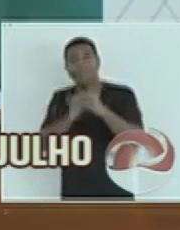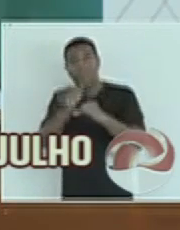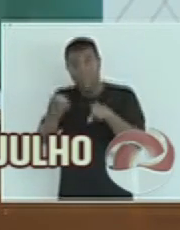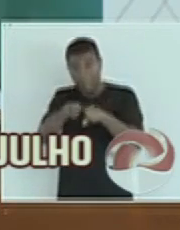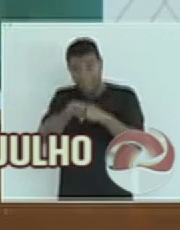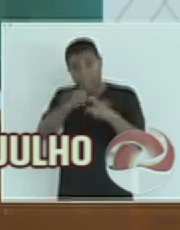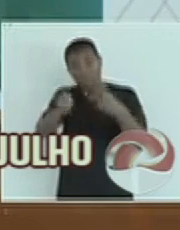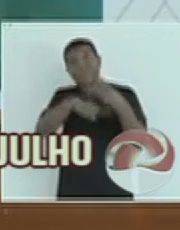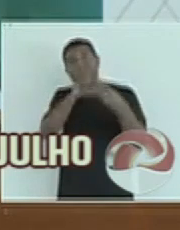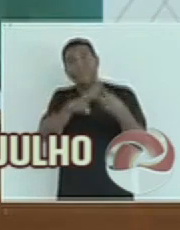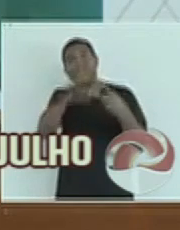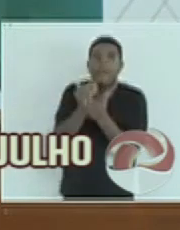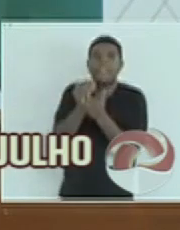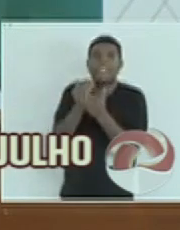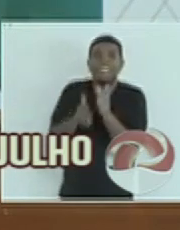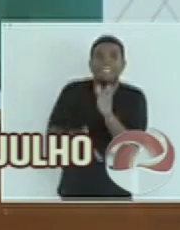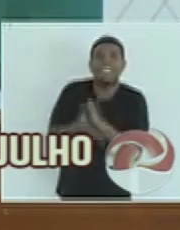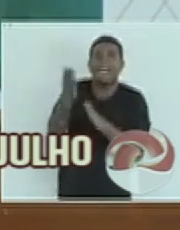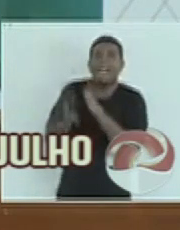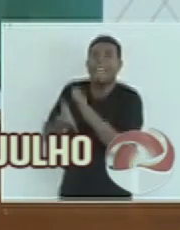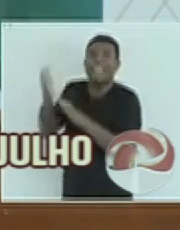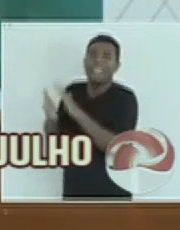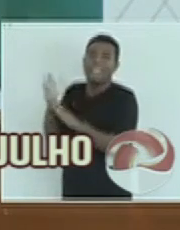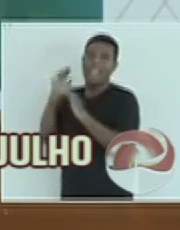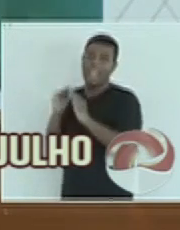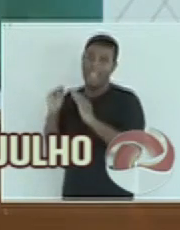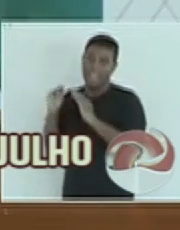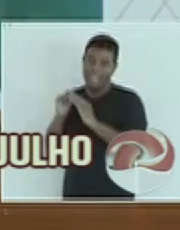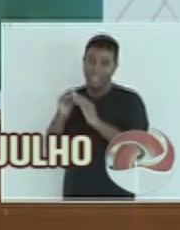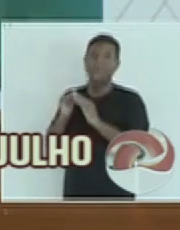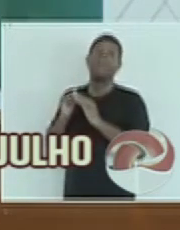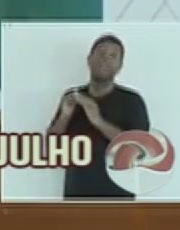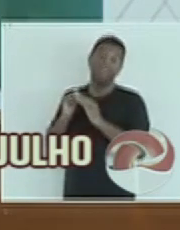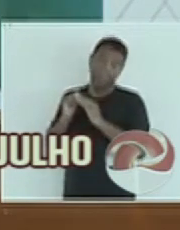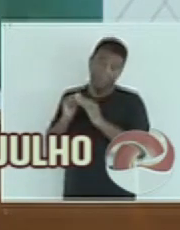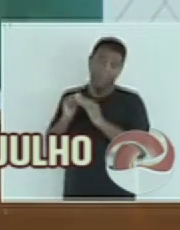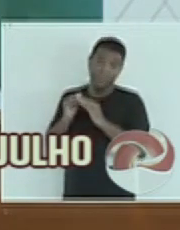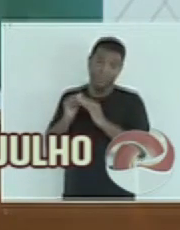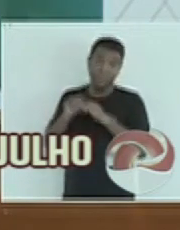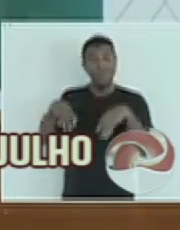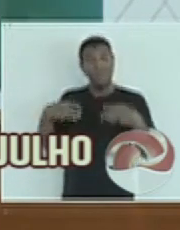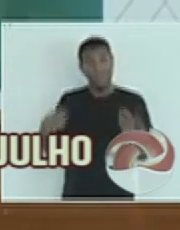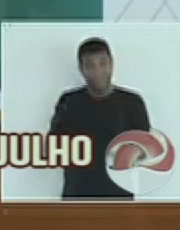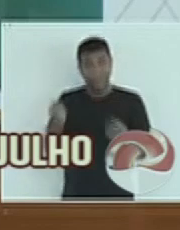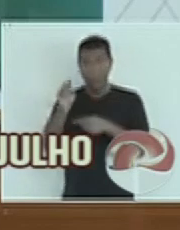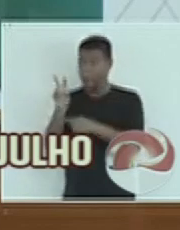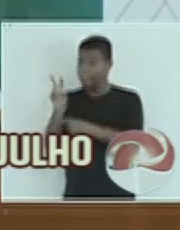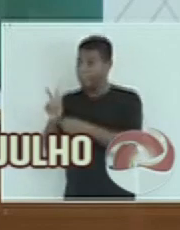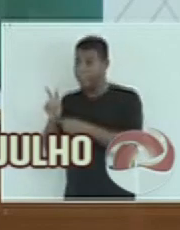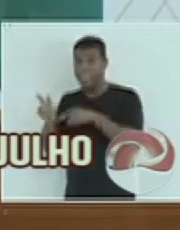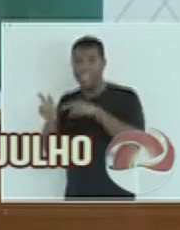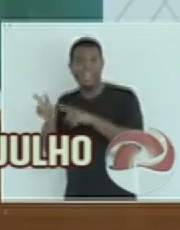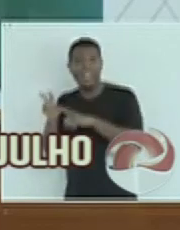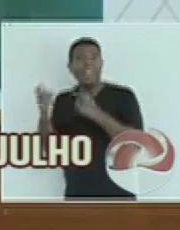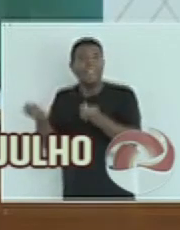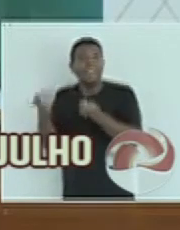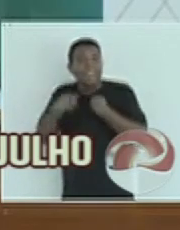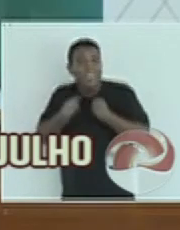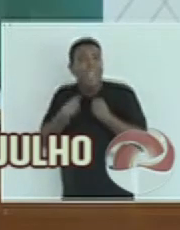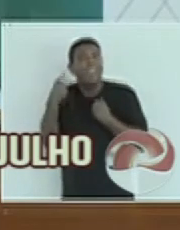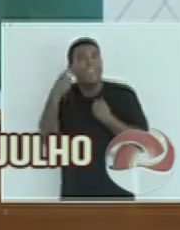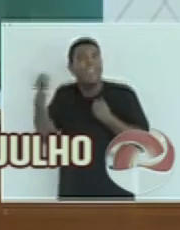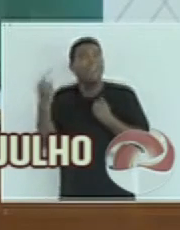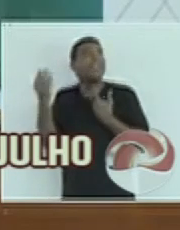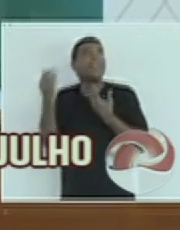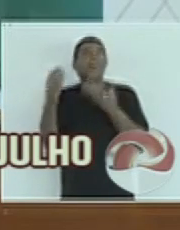restringirmos mais a transmissão. Essas projeções nos dão ideia de aonde nós devemos interferir e qual que é o